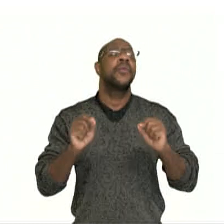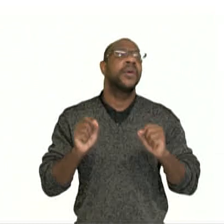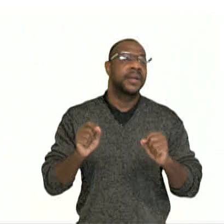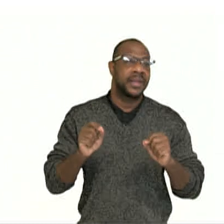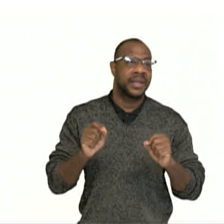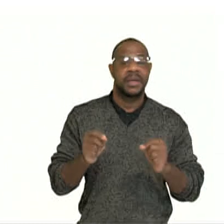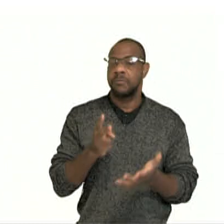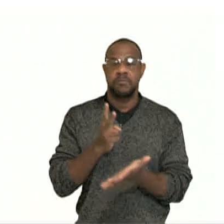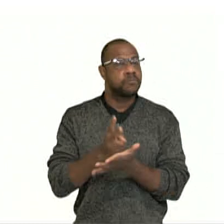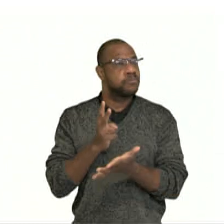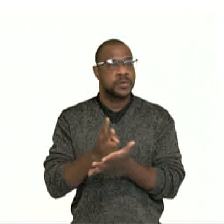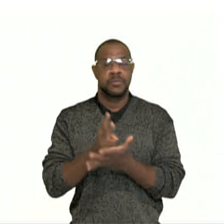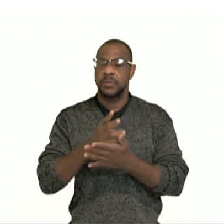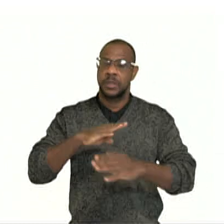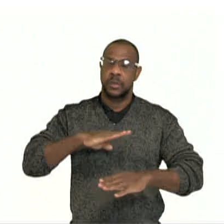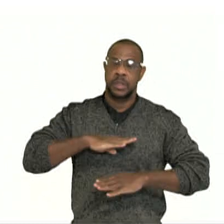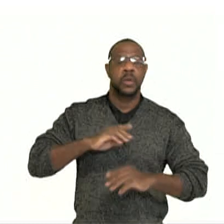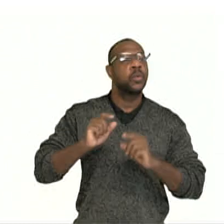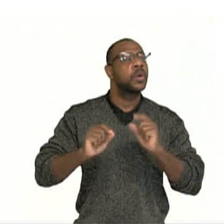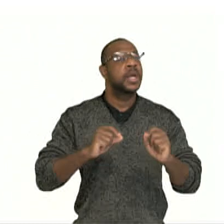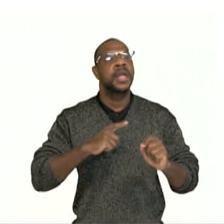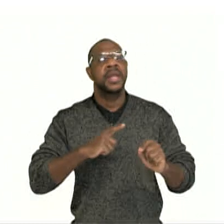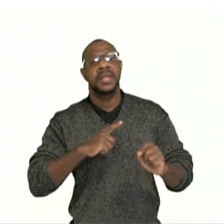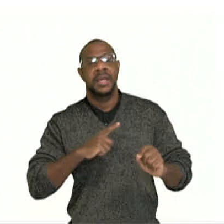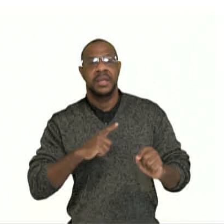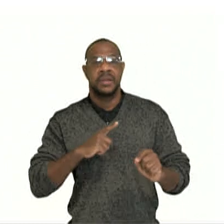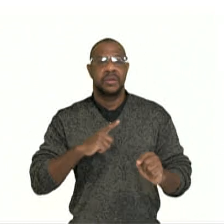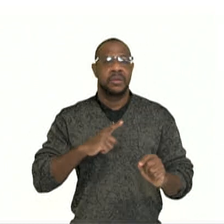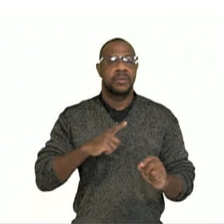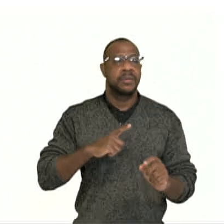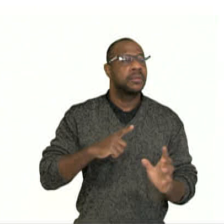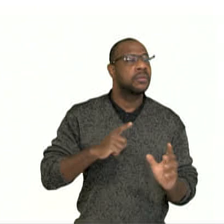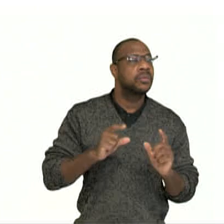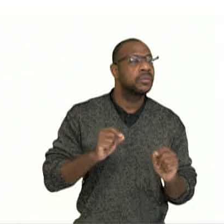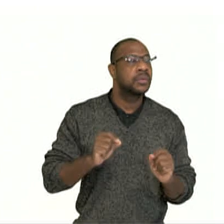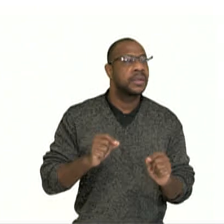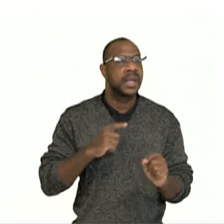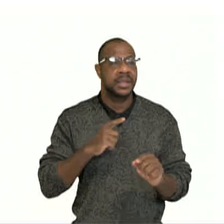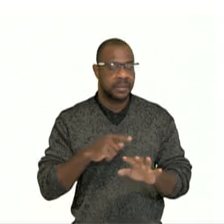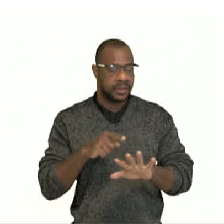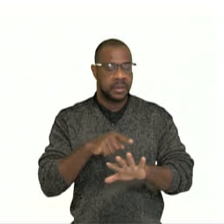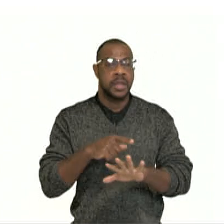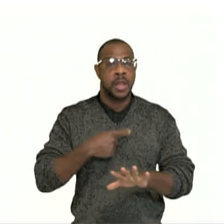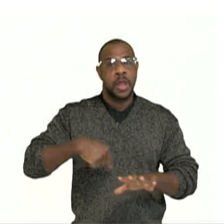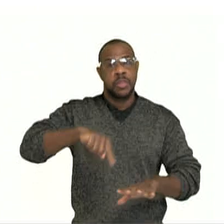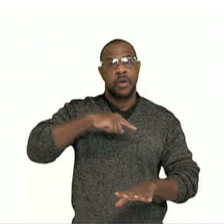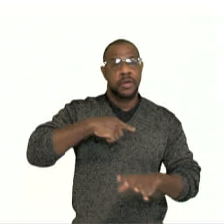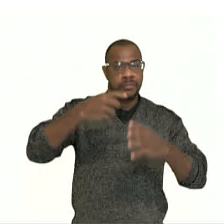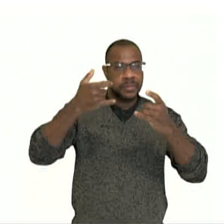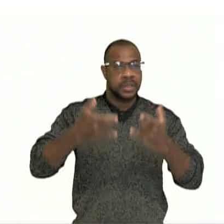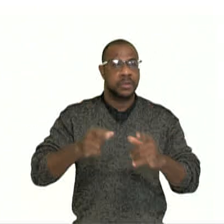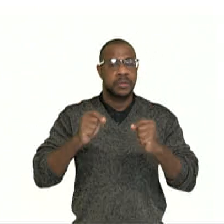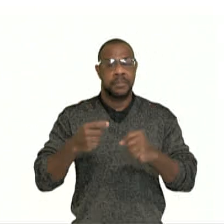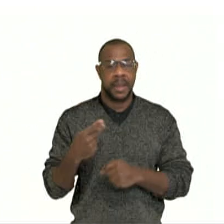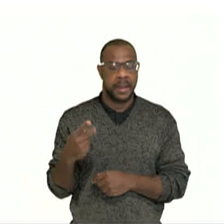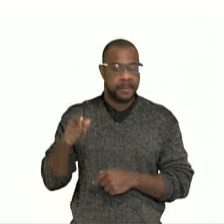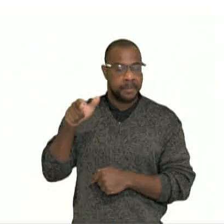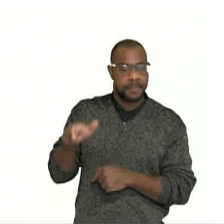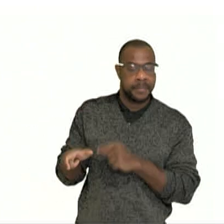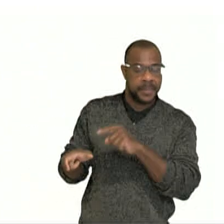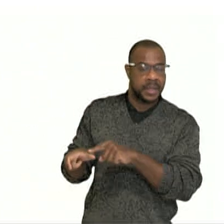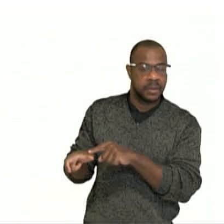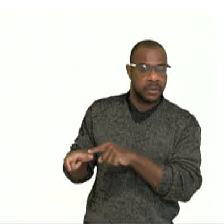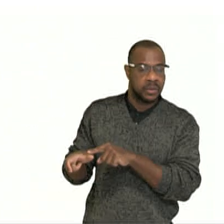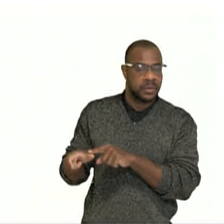mesma situação que nós tínhamos, por exemplo, com o presente simples. Nós estamos falando para outra pessoa de